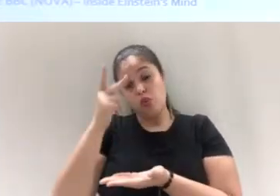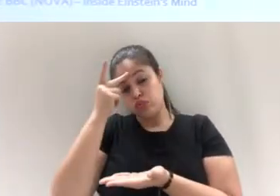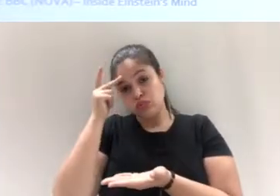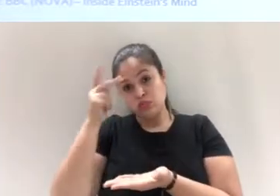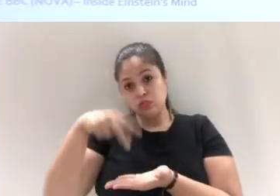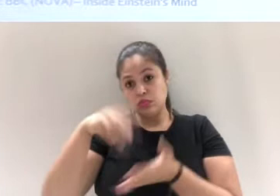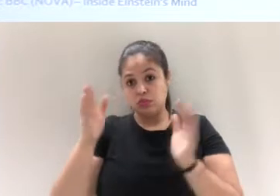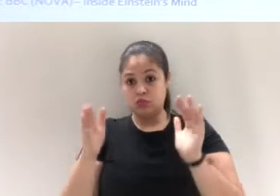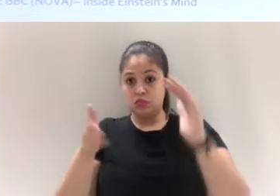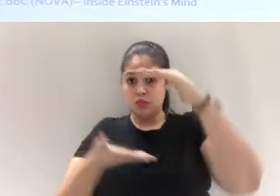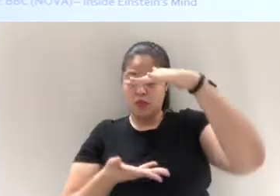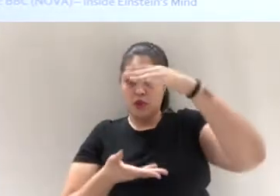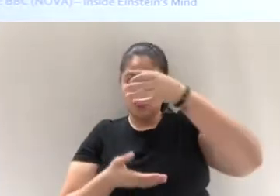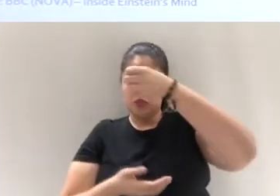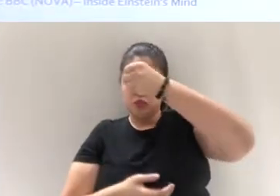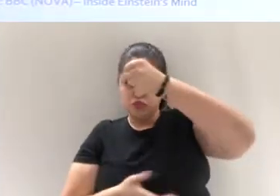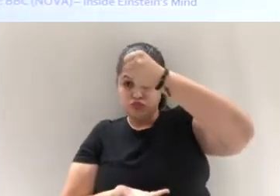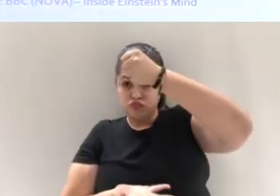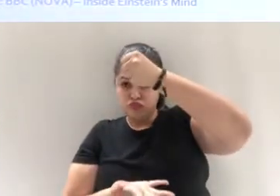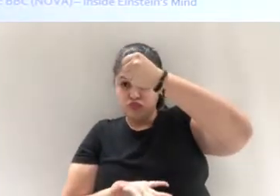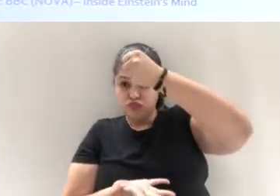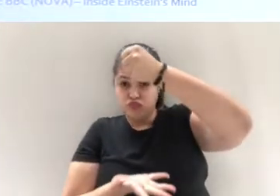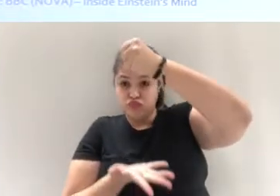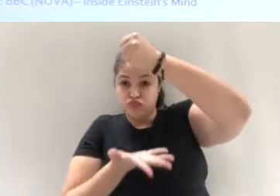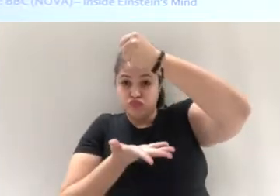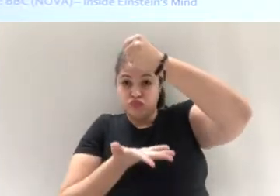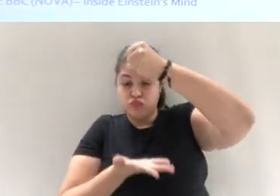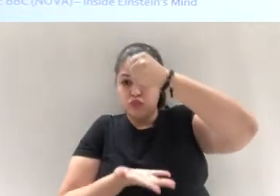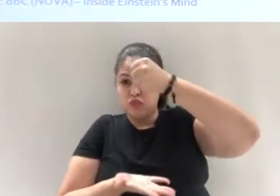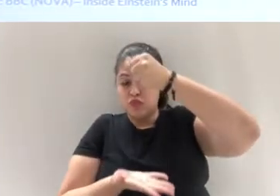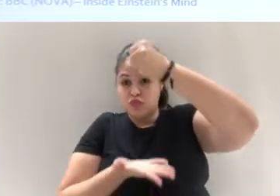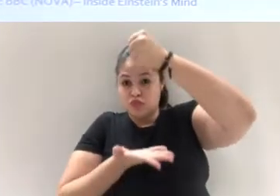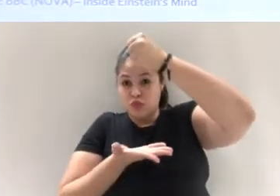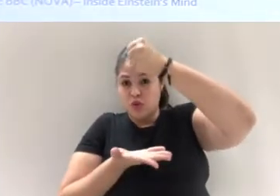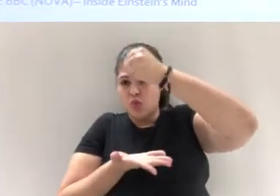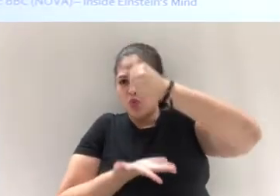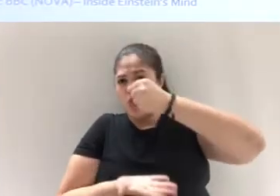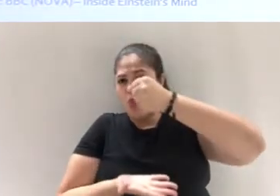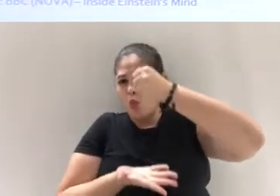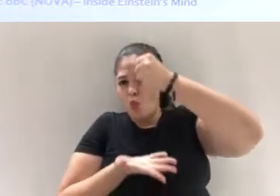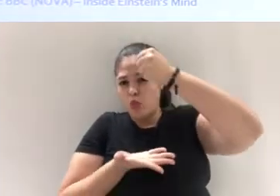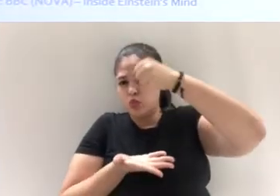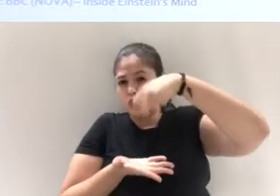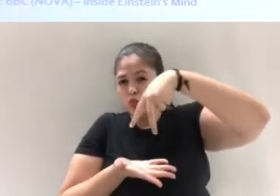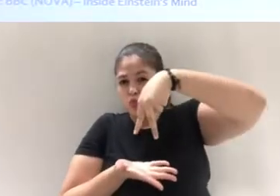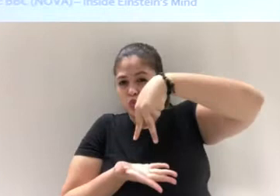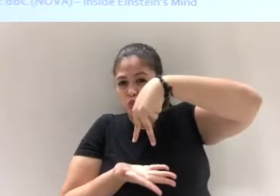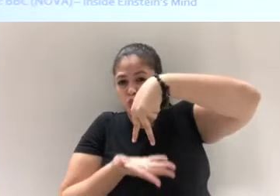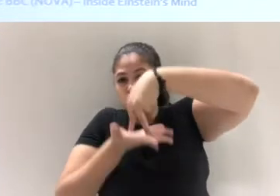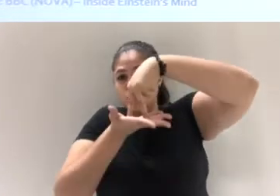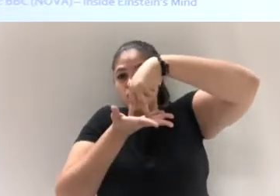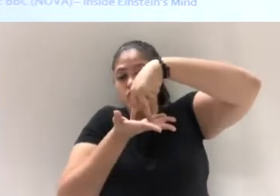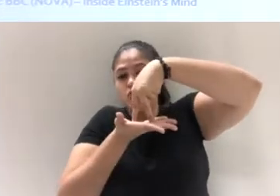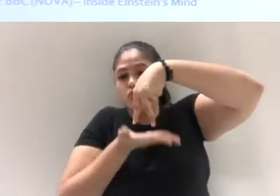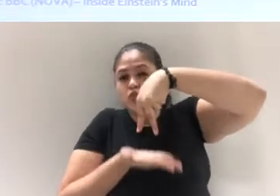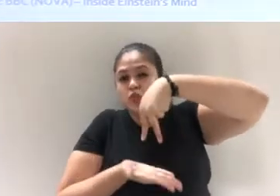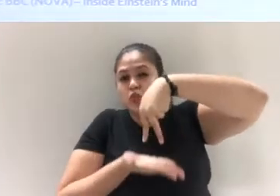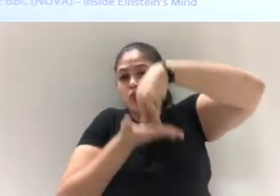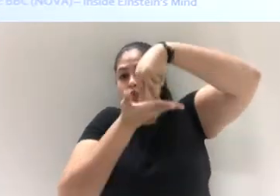amarrou um guindaste ou algum cabo que puxasse essa caixa para